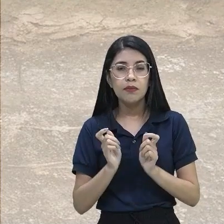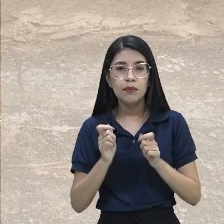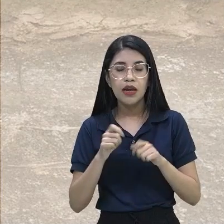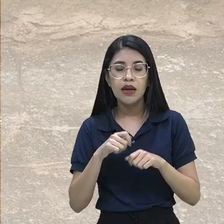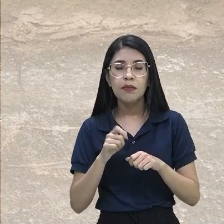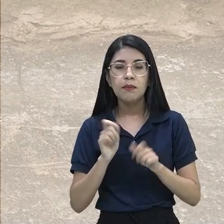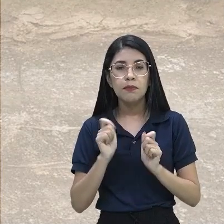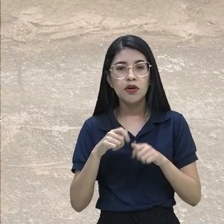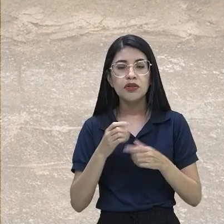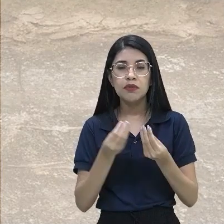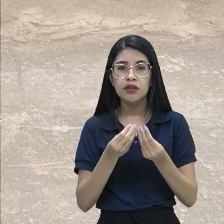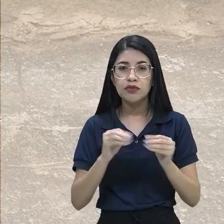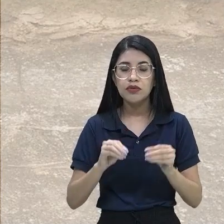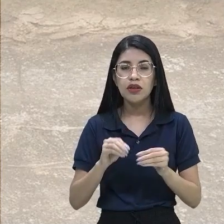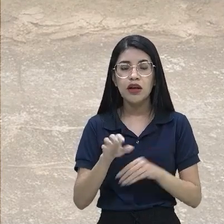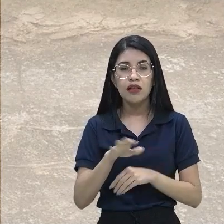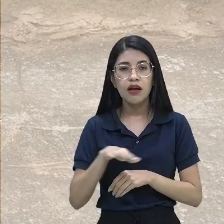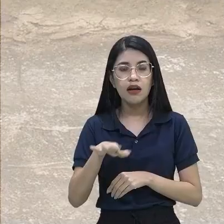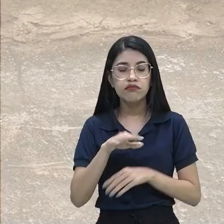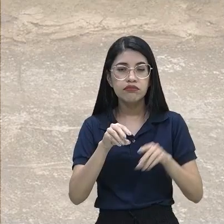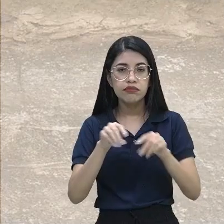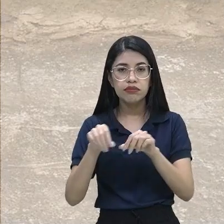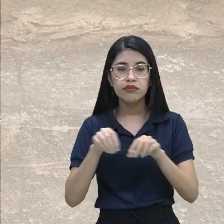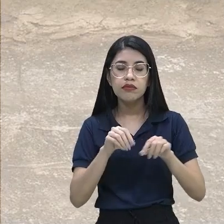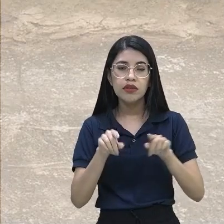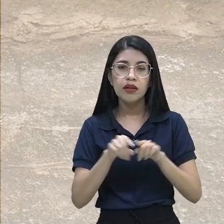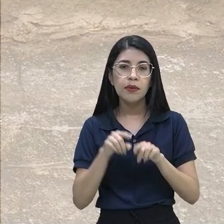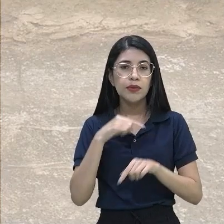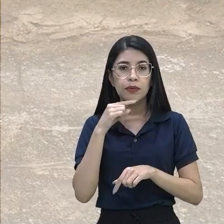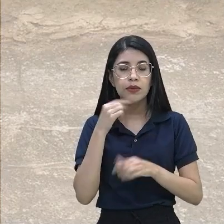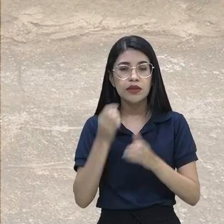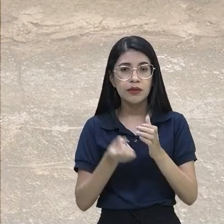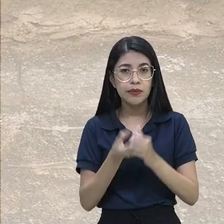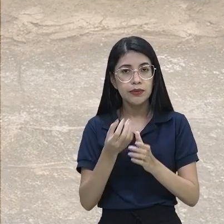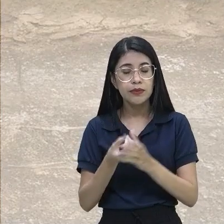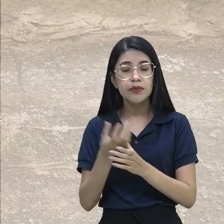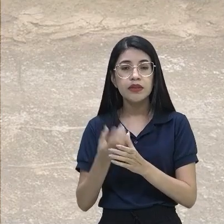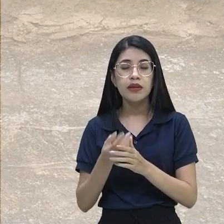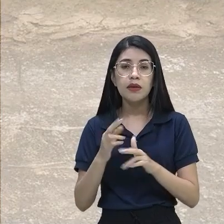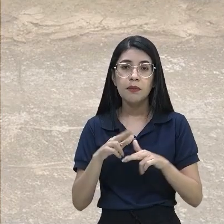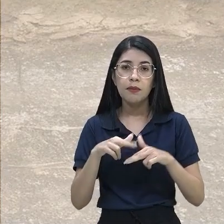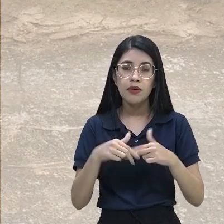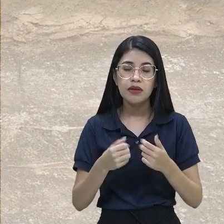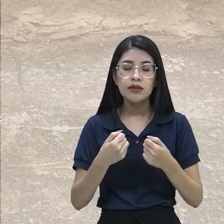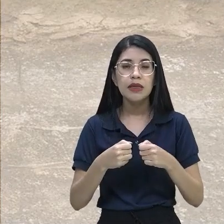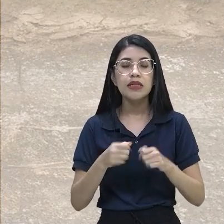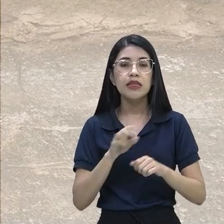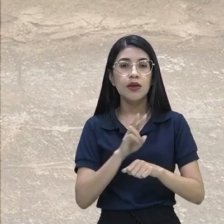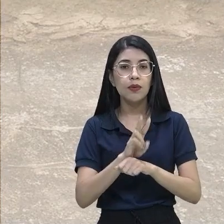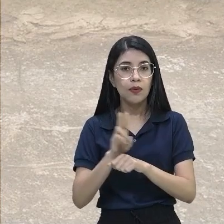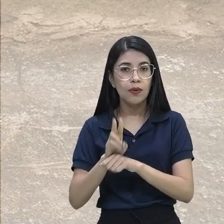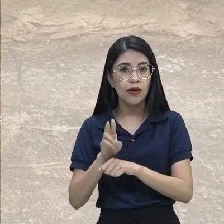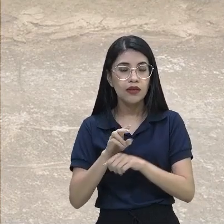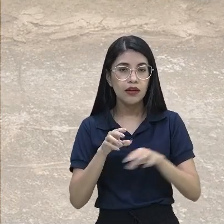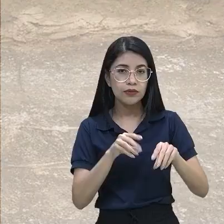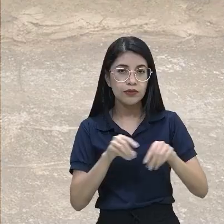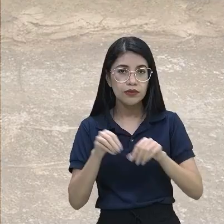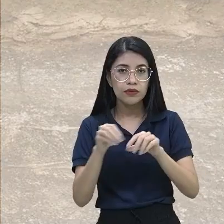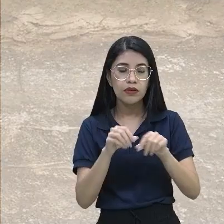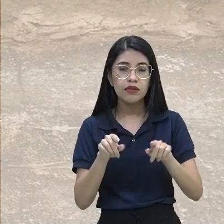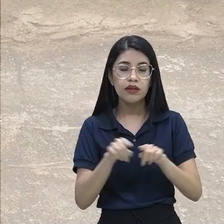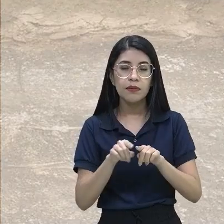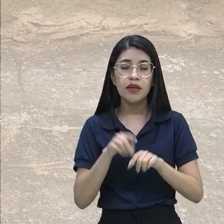da manutenção da vida ali daquele solo, tá? Então, o solo, ele realmente precisa também de cuidados, tá? E no